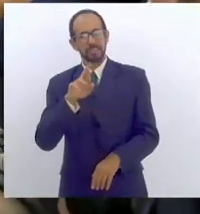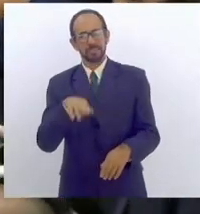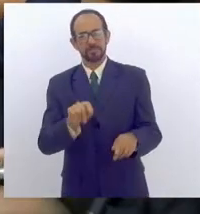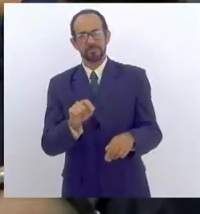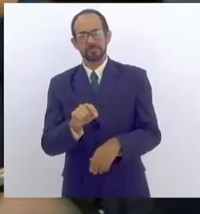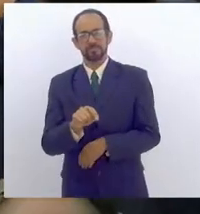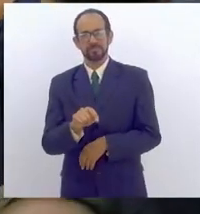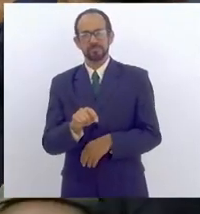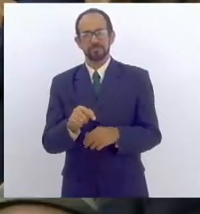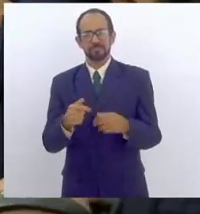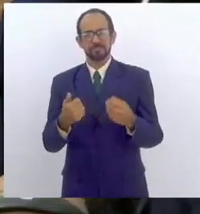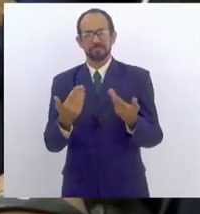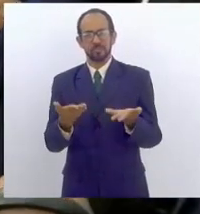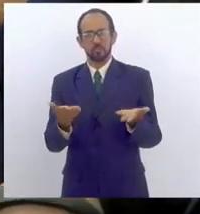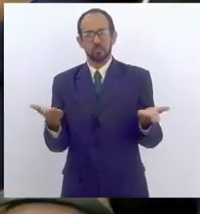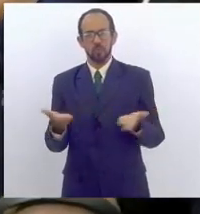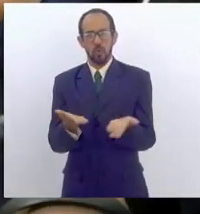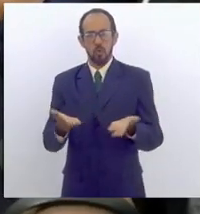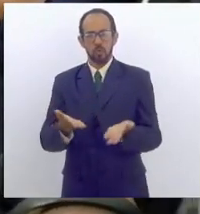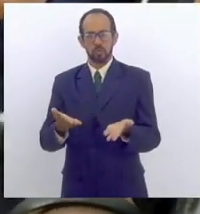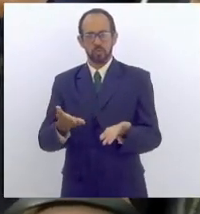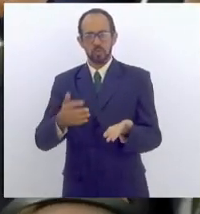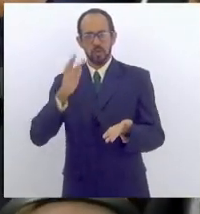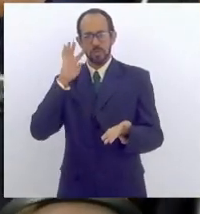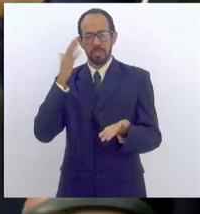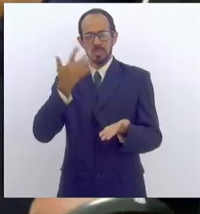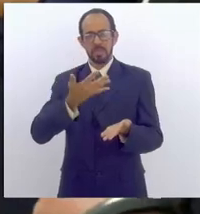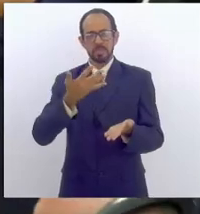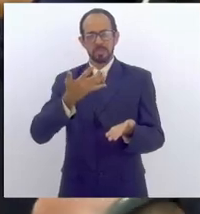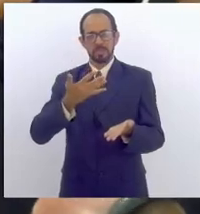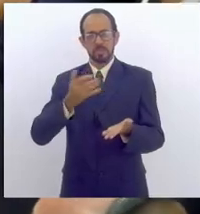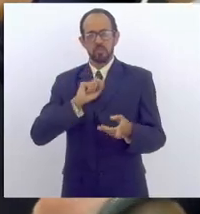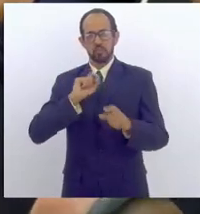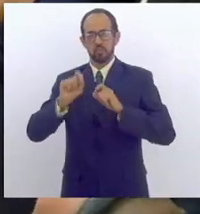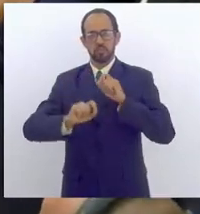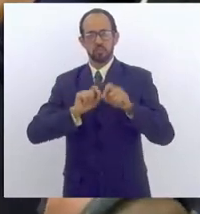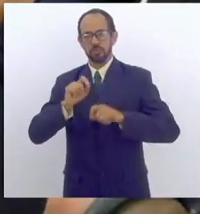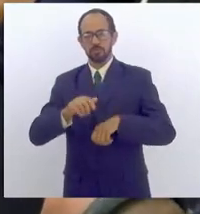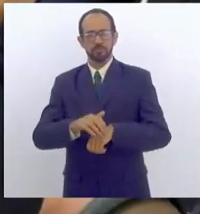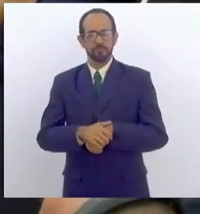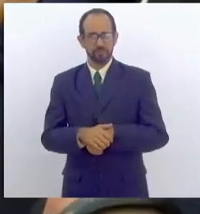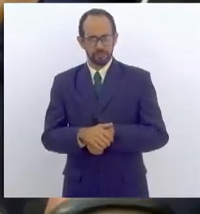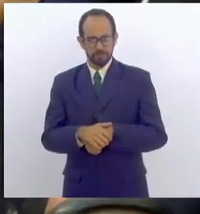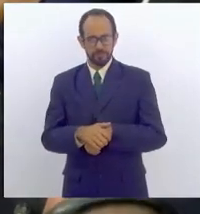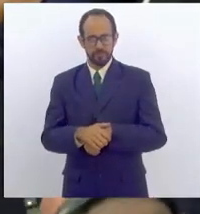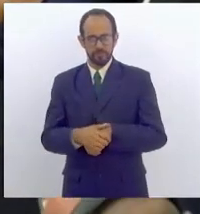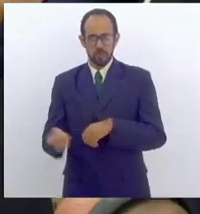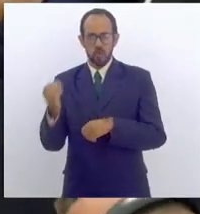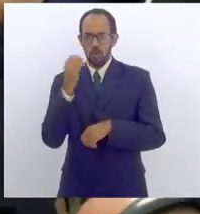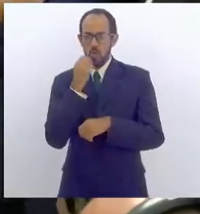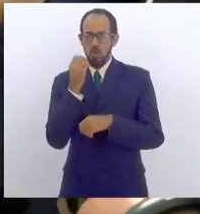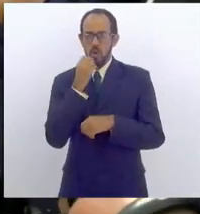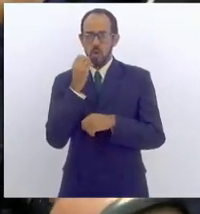que hoje tomou uma decisão e, logicamente, não foi uma